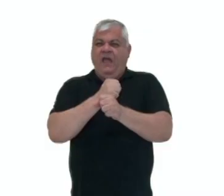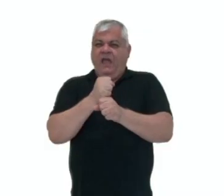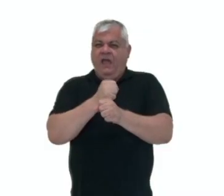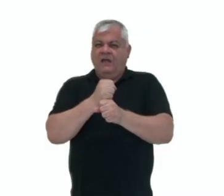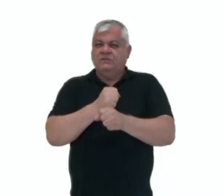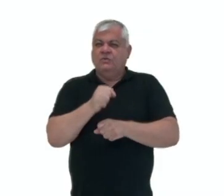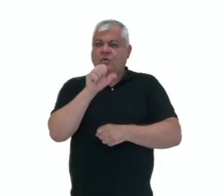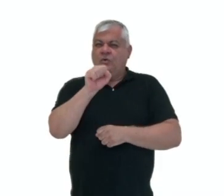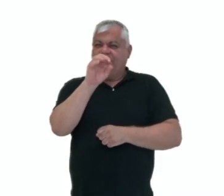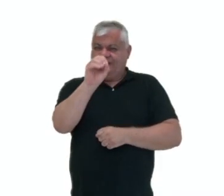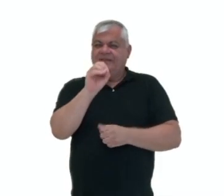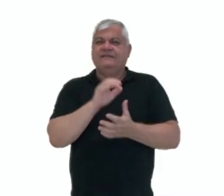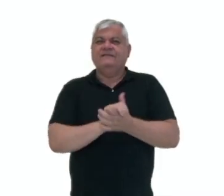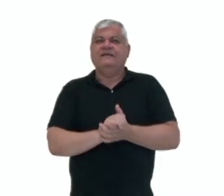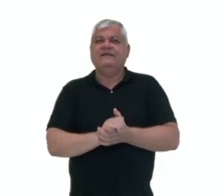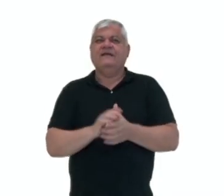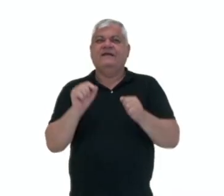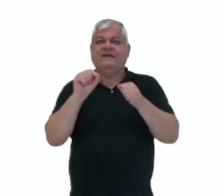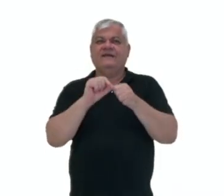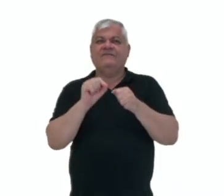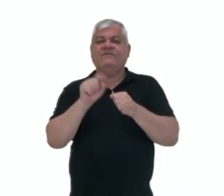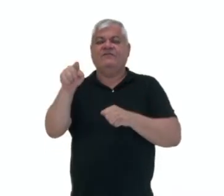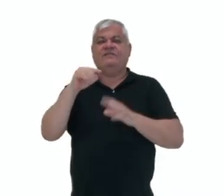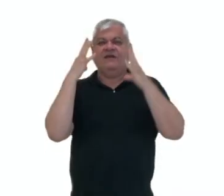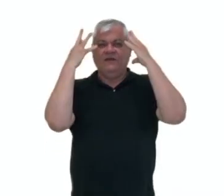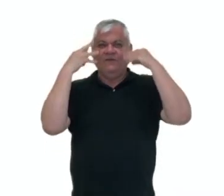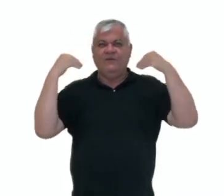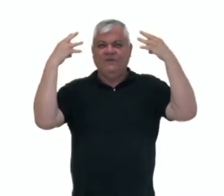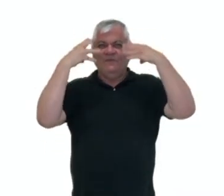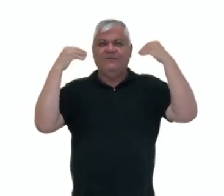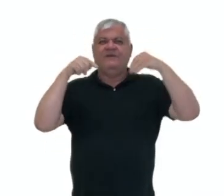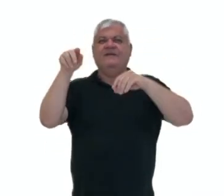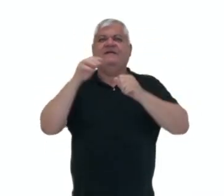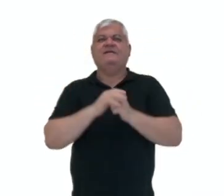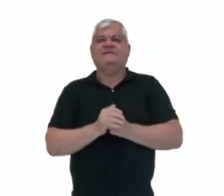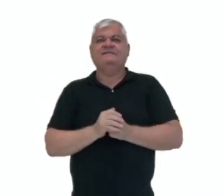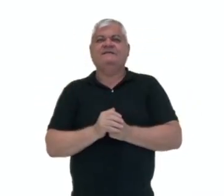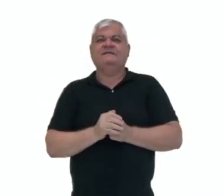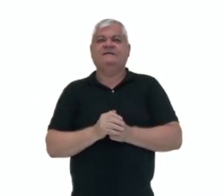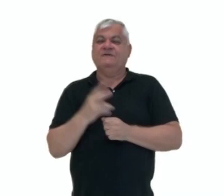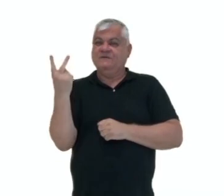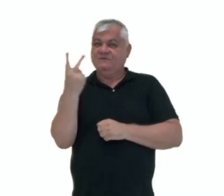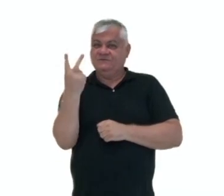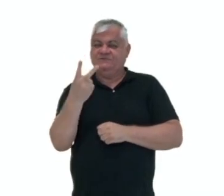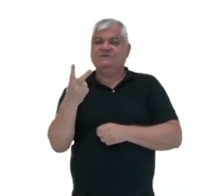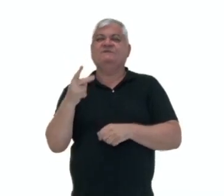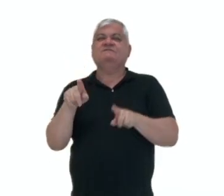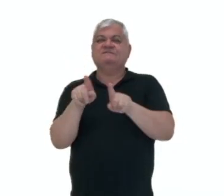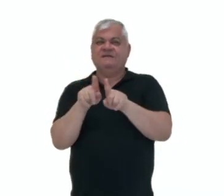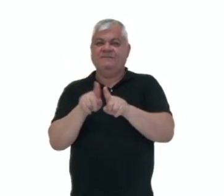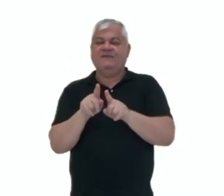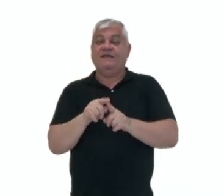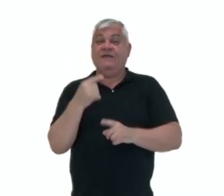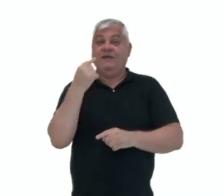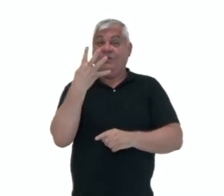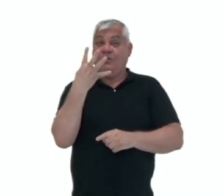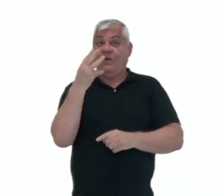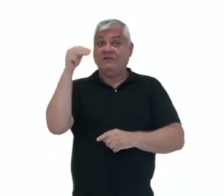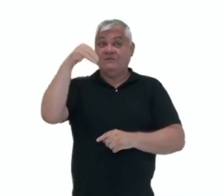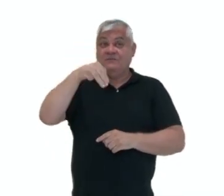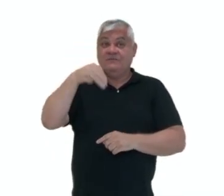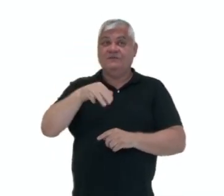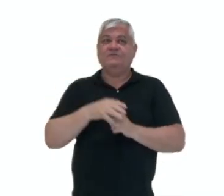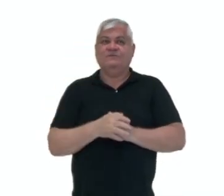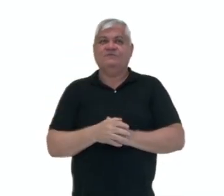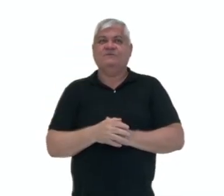Amsterdã, Holanda, uma das performances mais famosas. Foi do casal durante ação de 4 minutos. Marina com uma flecha em direção ao seu coração e